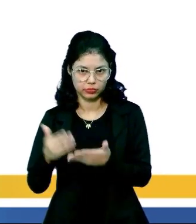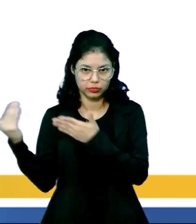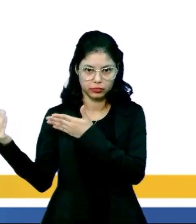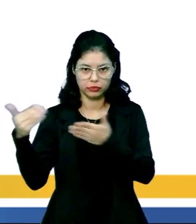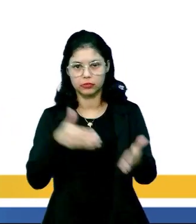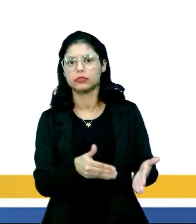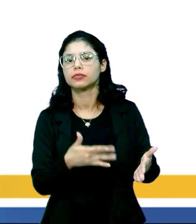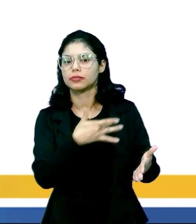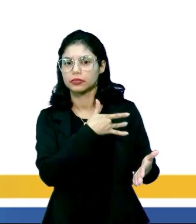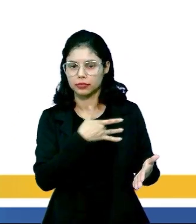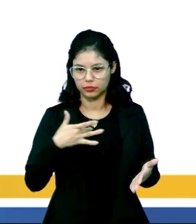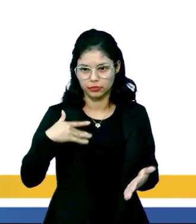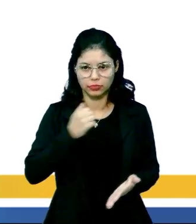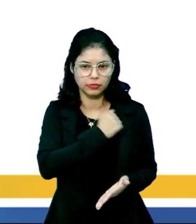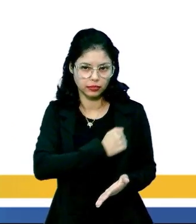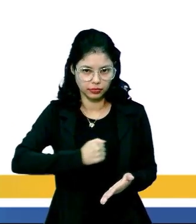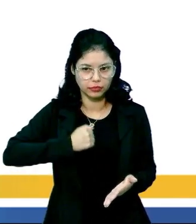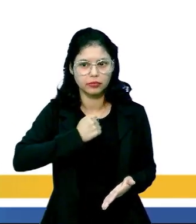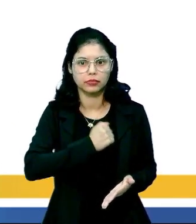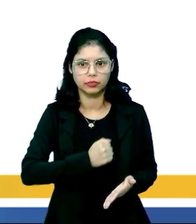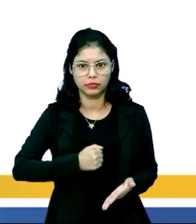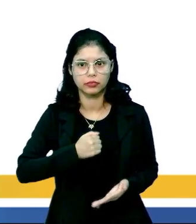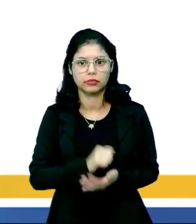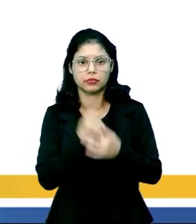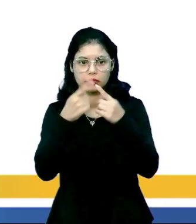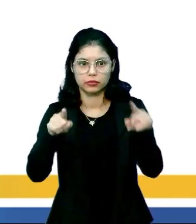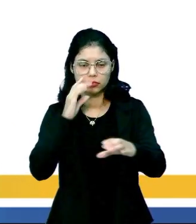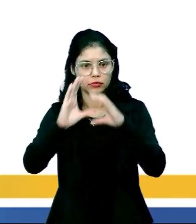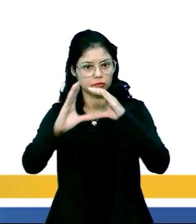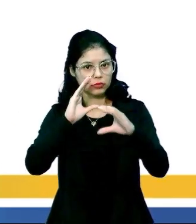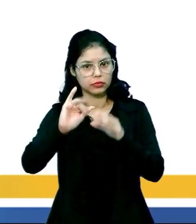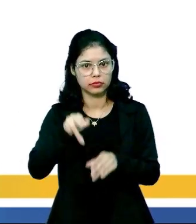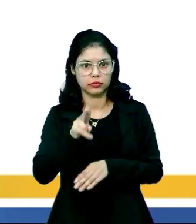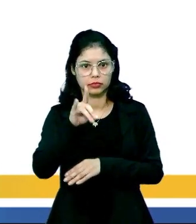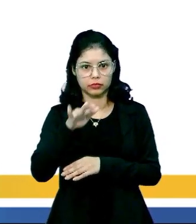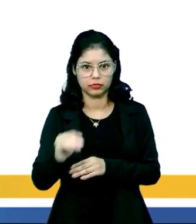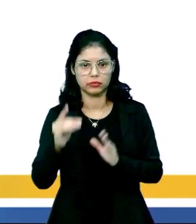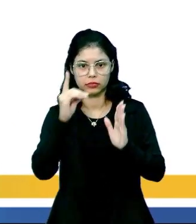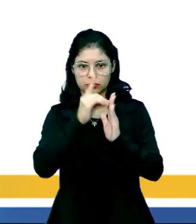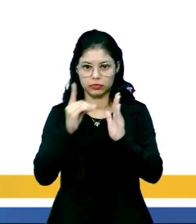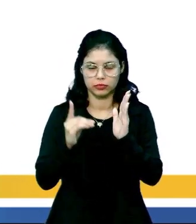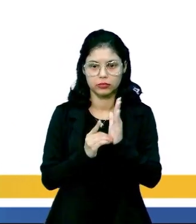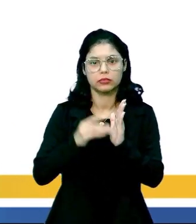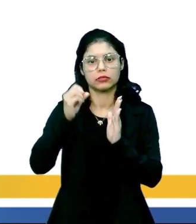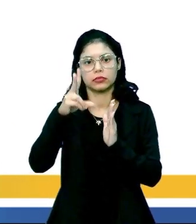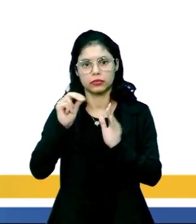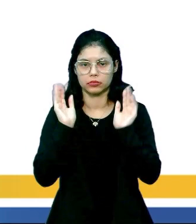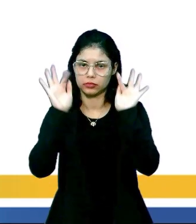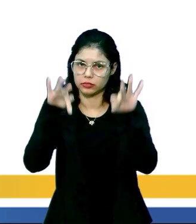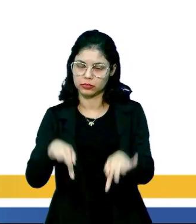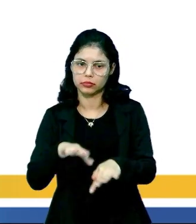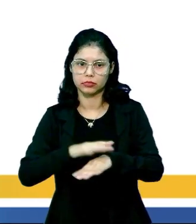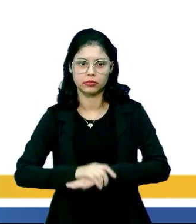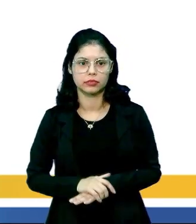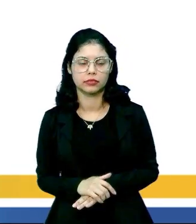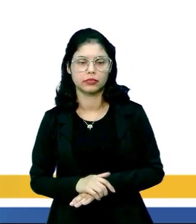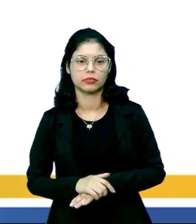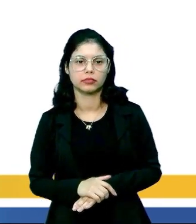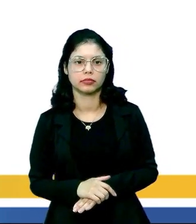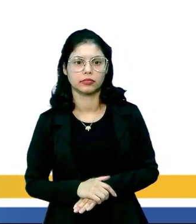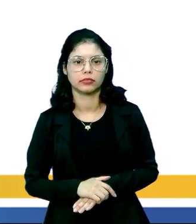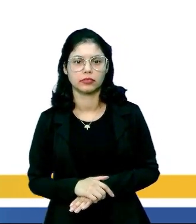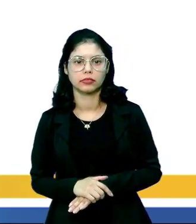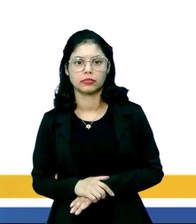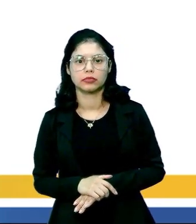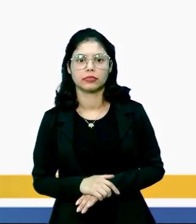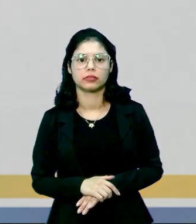marco inicial com Chega de Saudade música cantada por João Gilberto no fim da década de 50